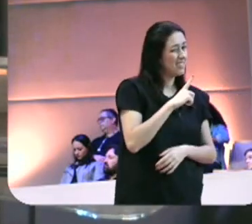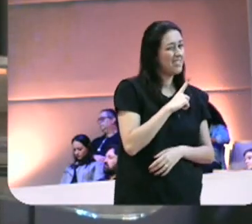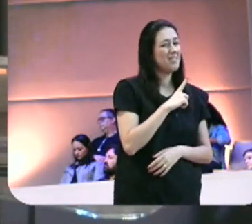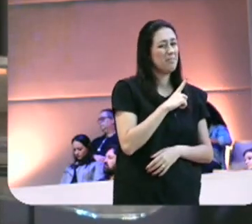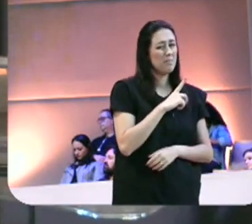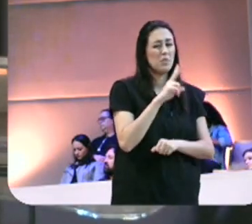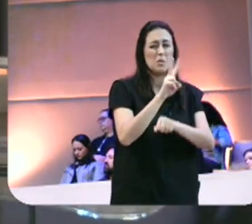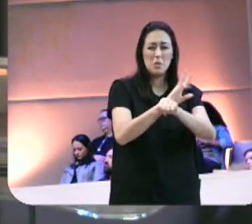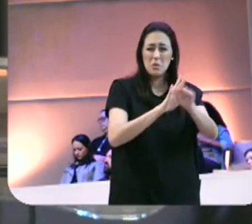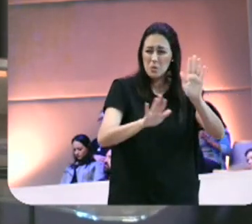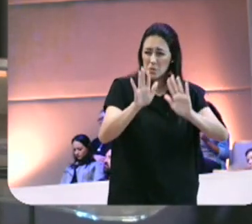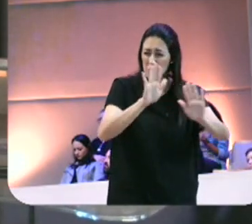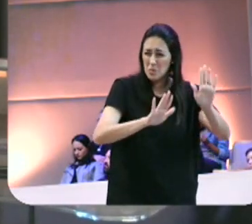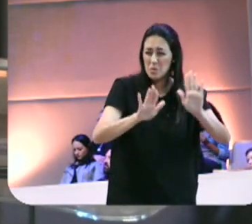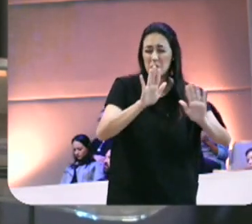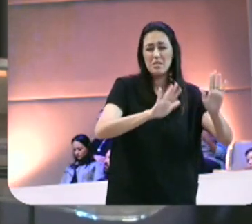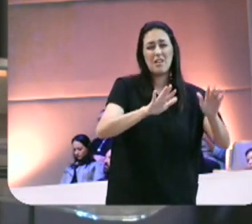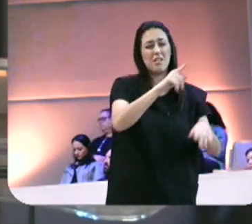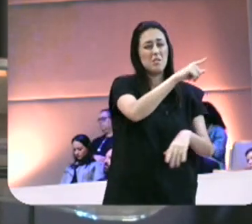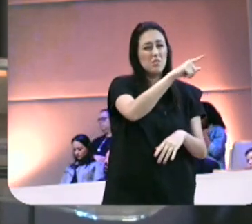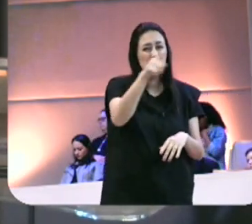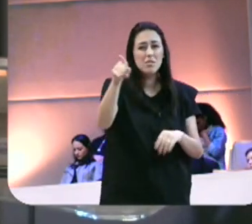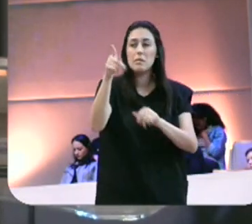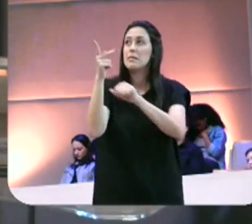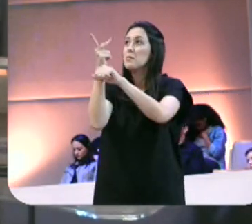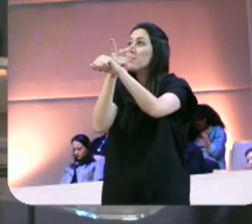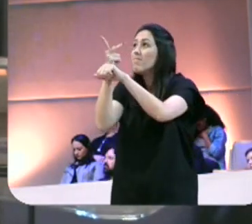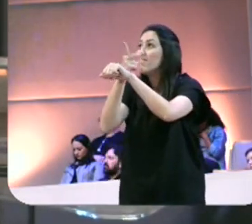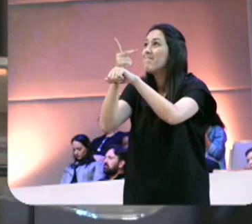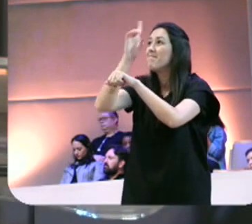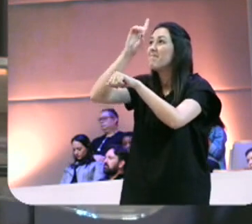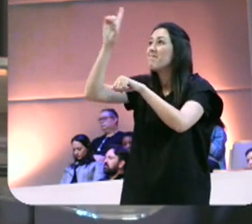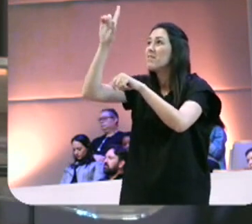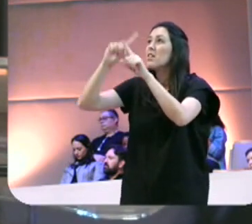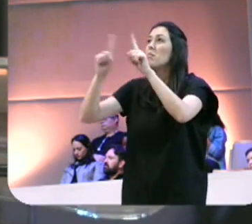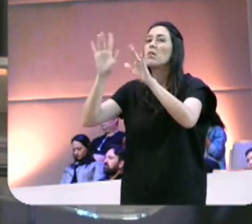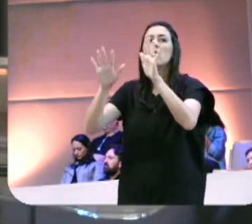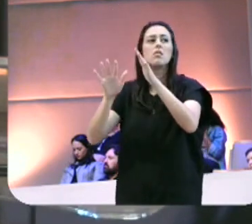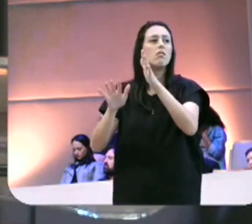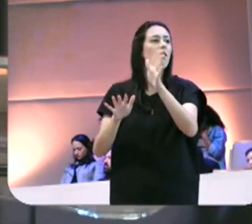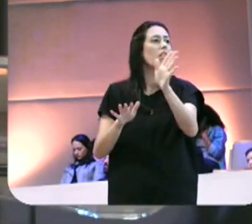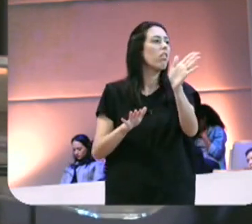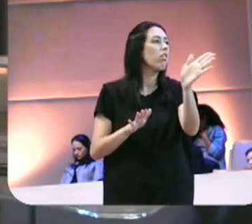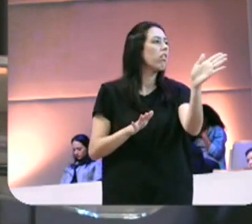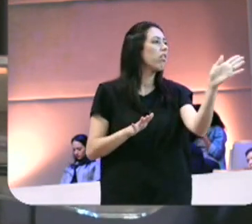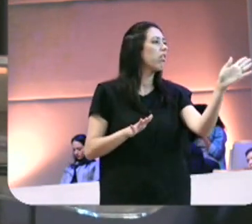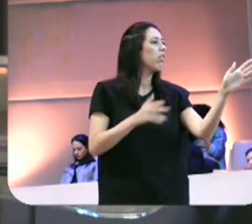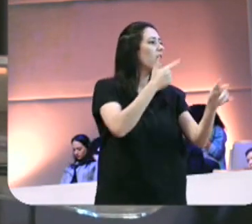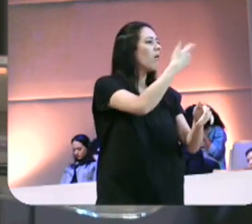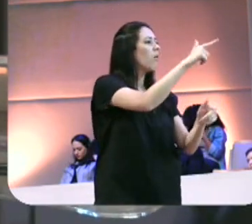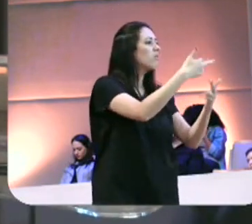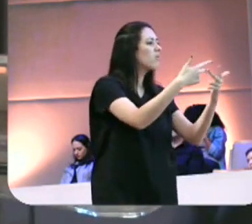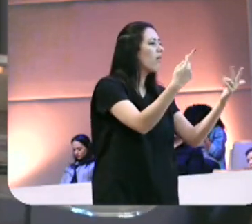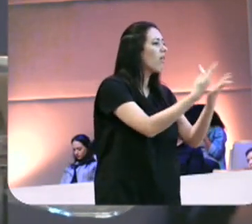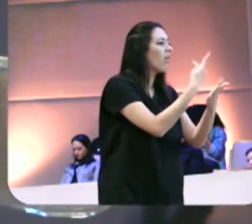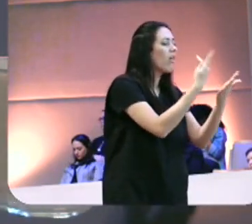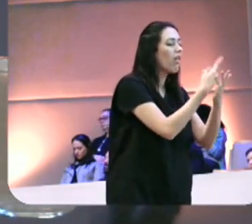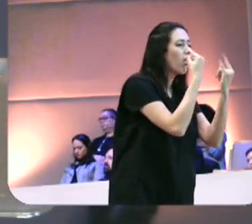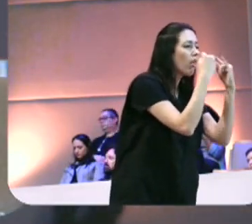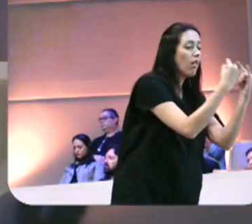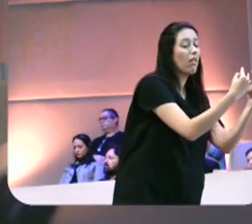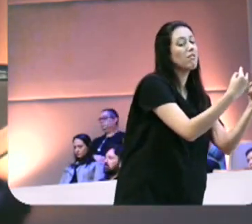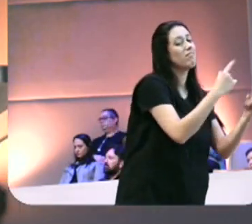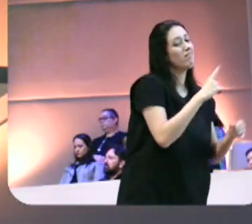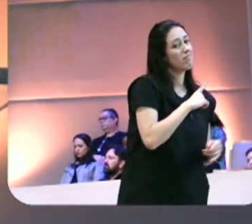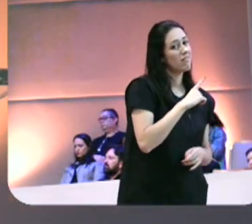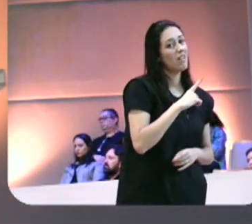que, na sua busca por Deus, você não se cerque de pessoas que falem o que você quer ouvir. Você pode ouvir o